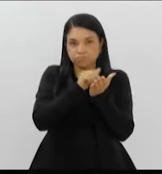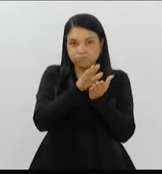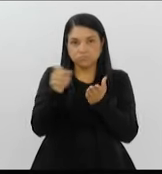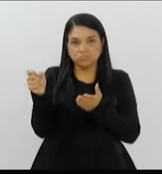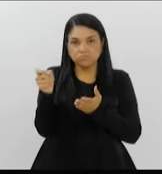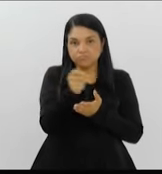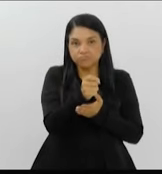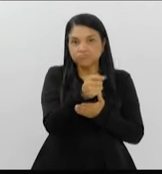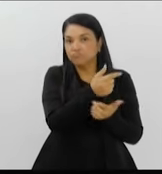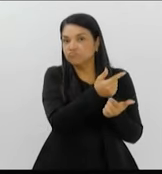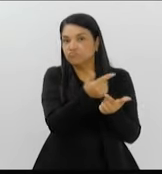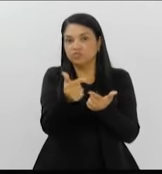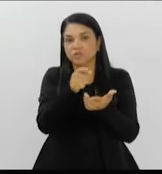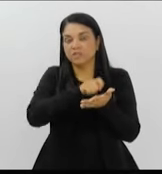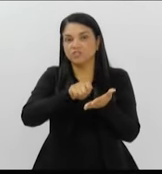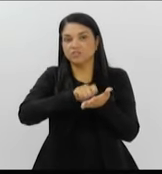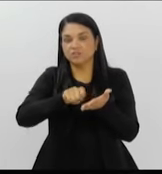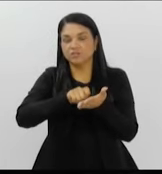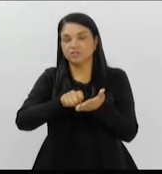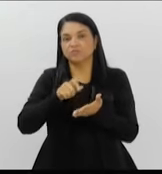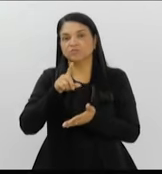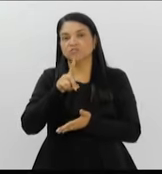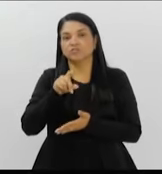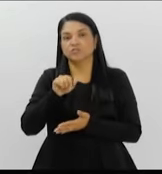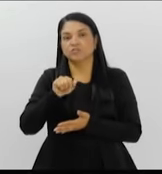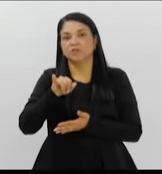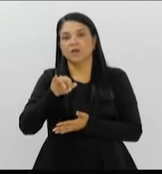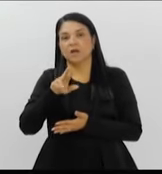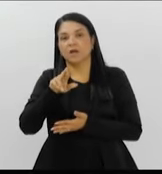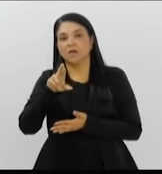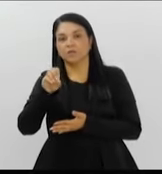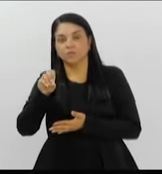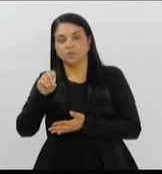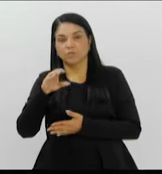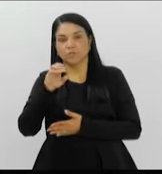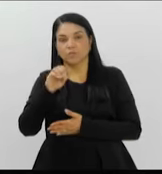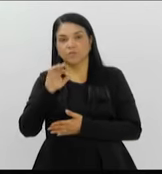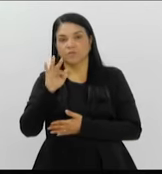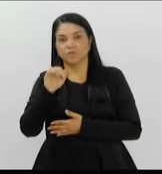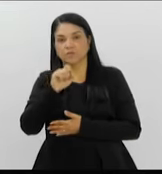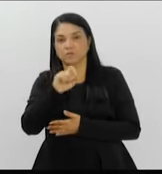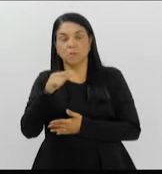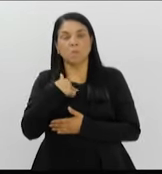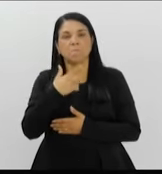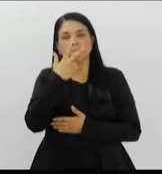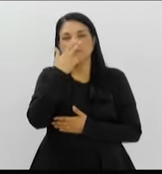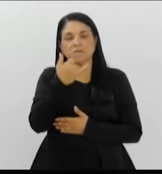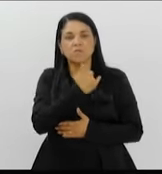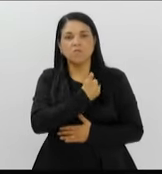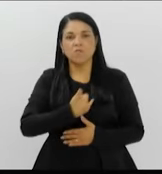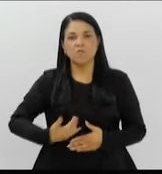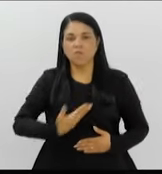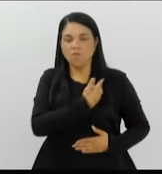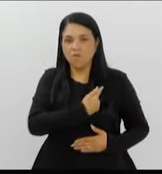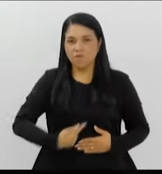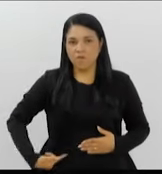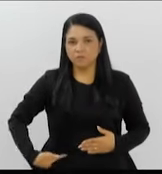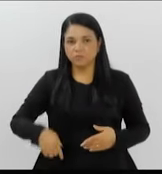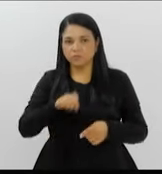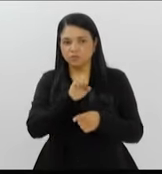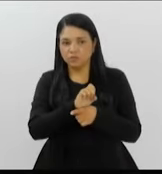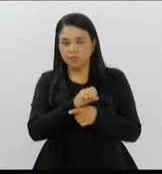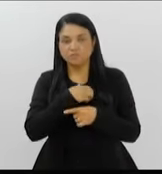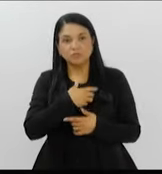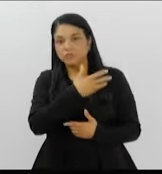nada escrito, que era no Diário Oficial. Parece que o governo do Estado esqueceu que